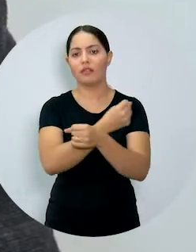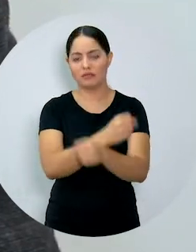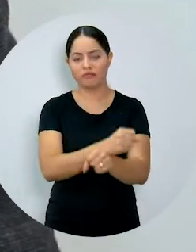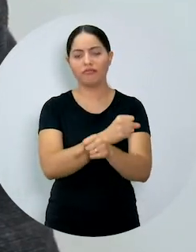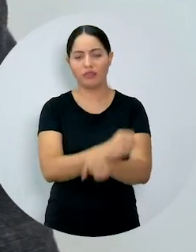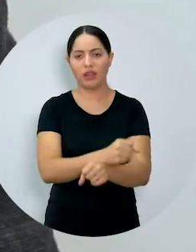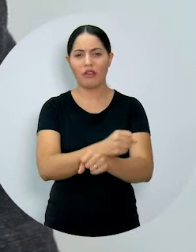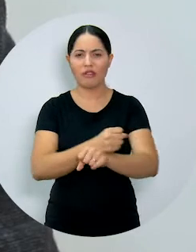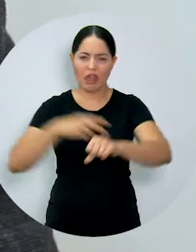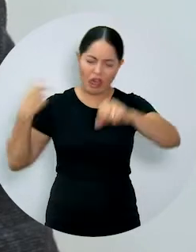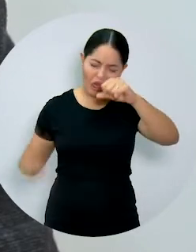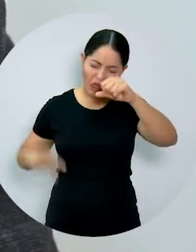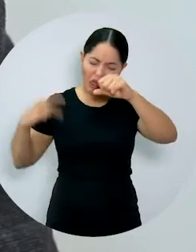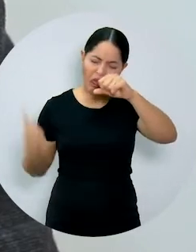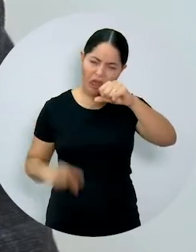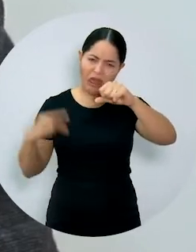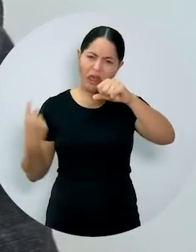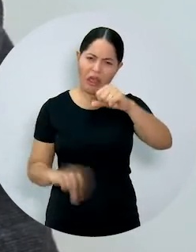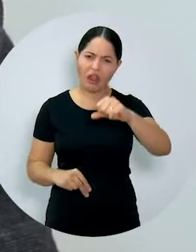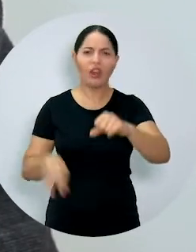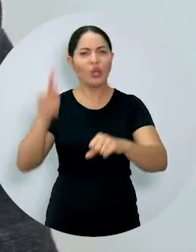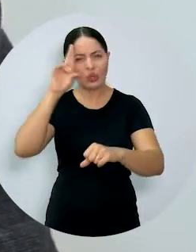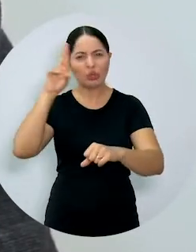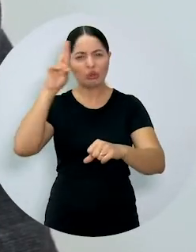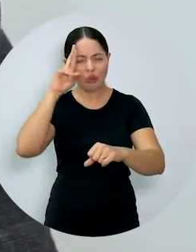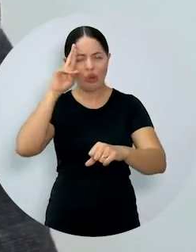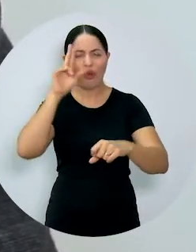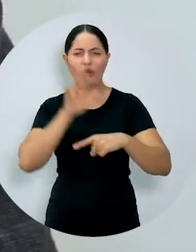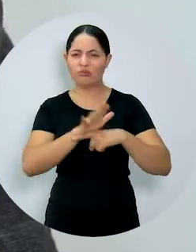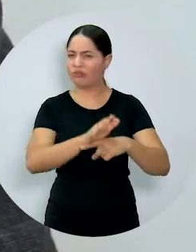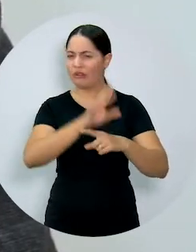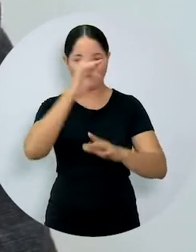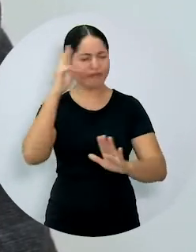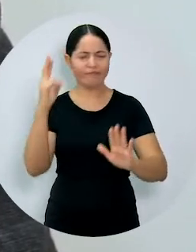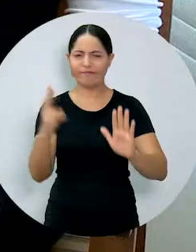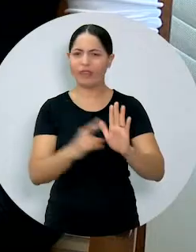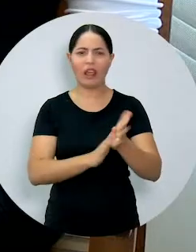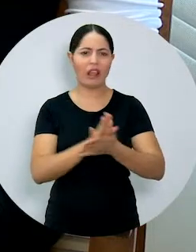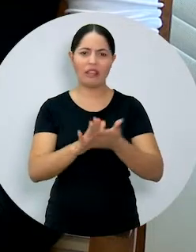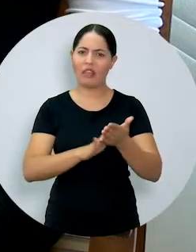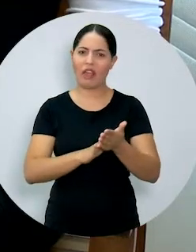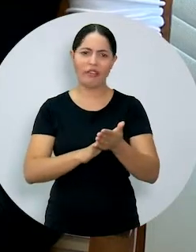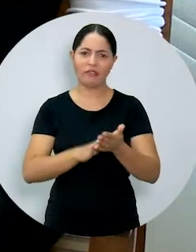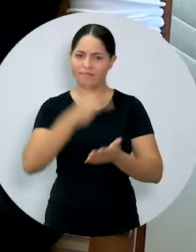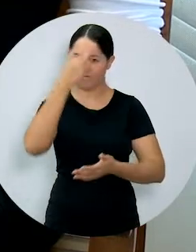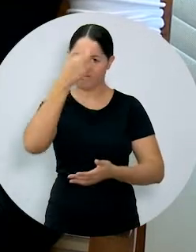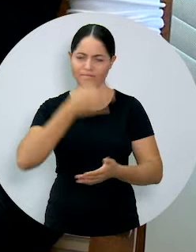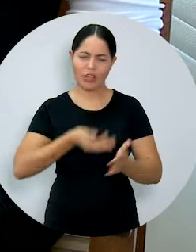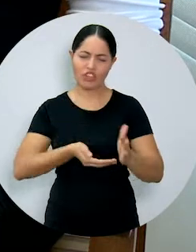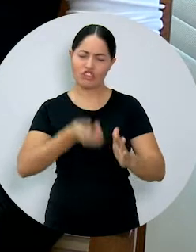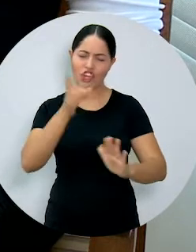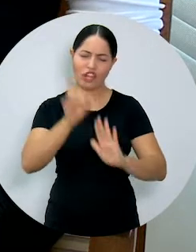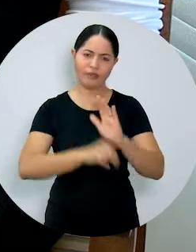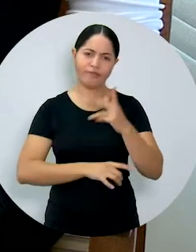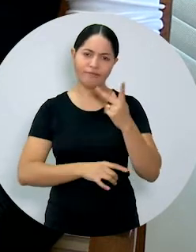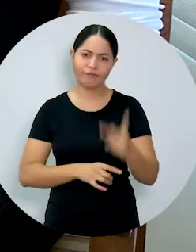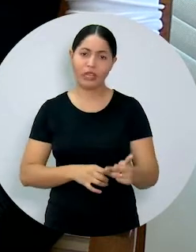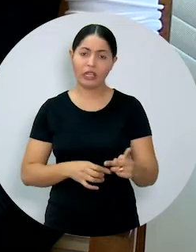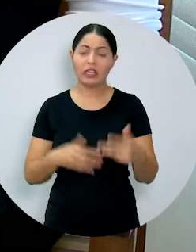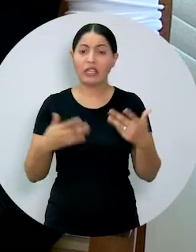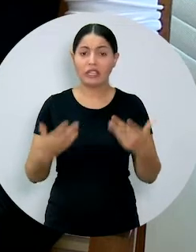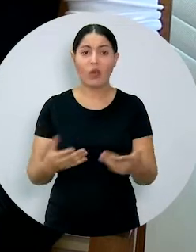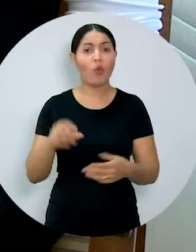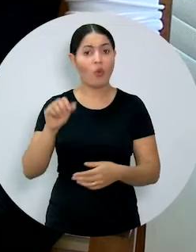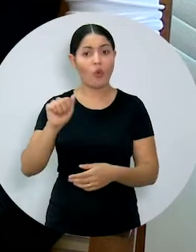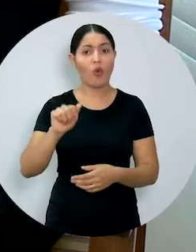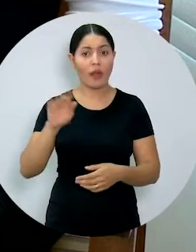eram maltratados pelos seus donos, que eram desrespeitados na sua dignidade. E dali em diante, a Ordem dos